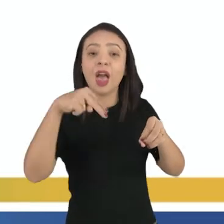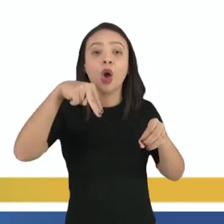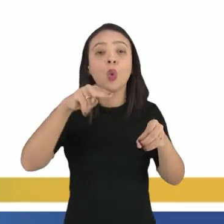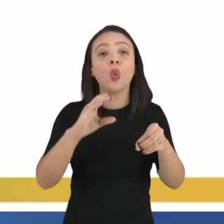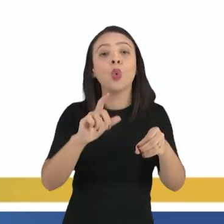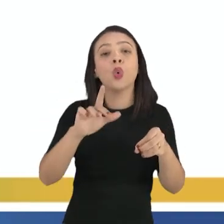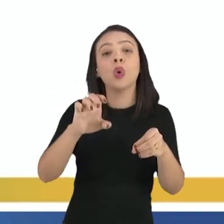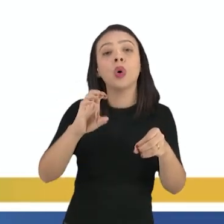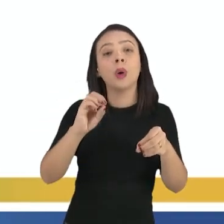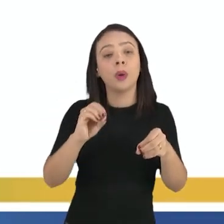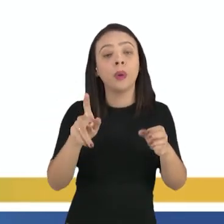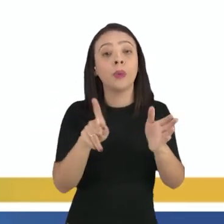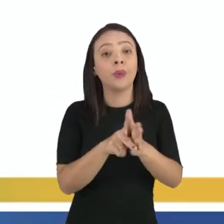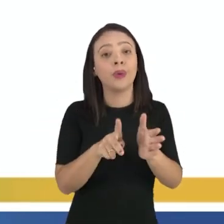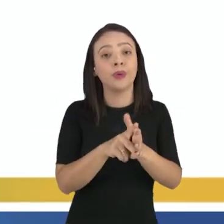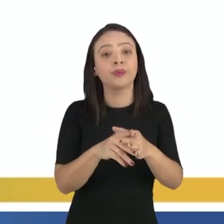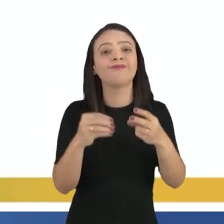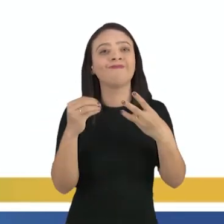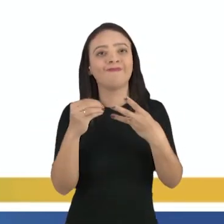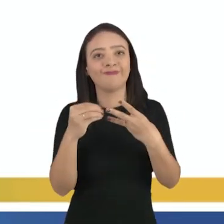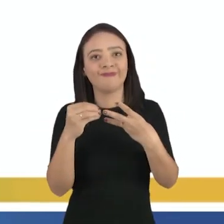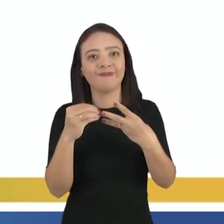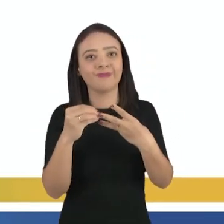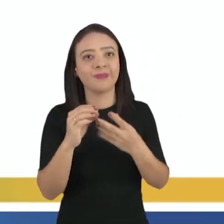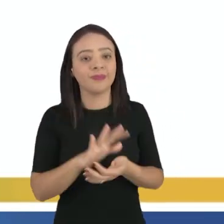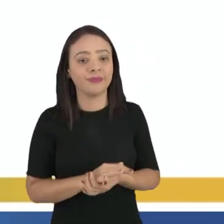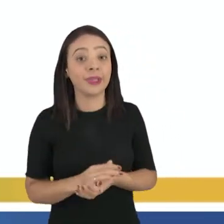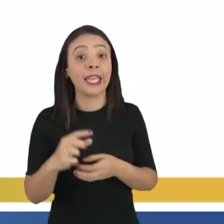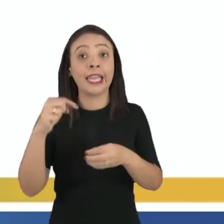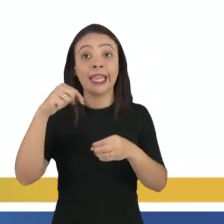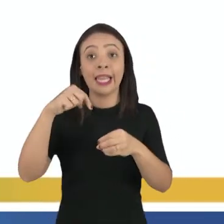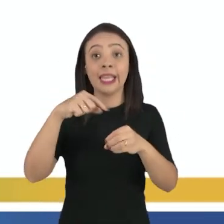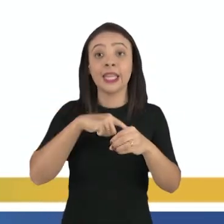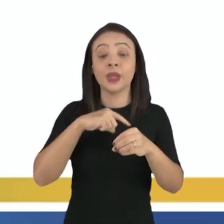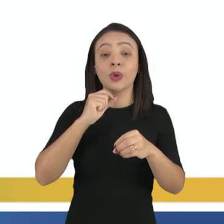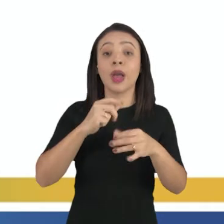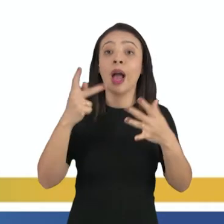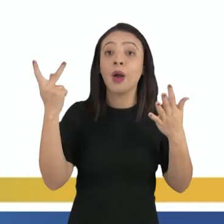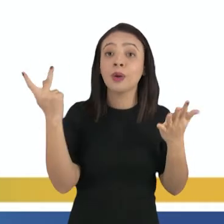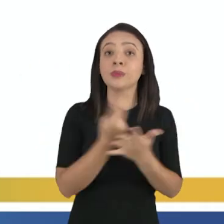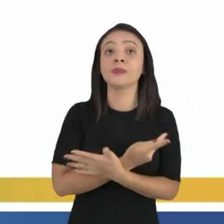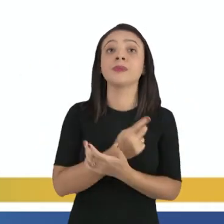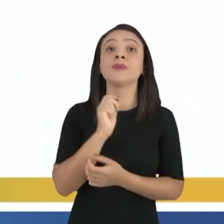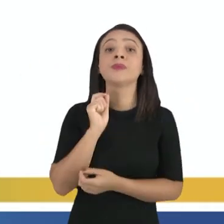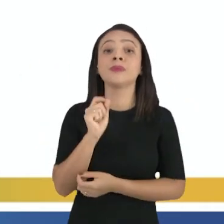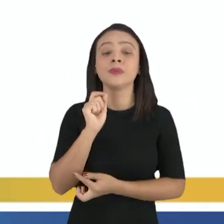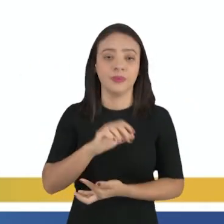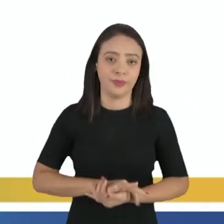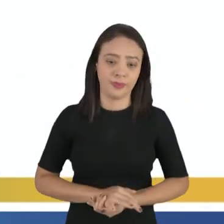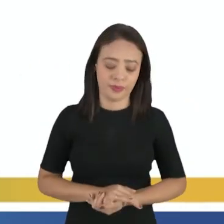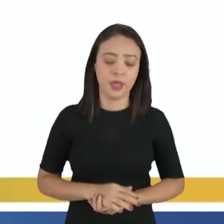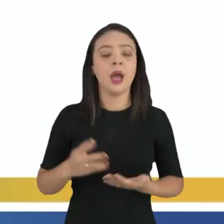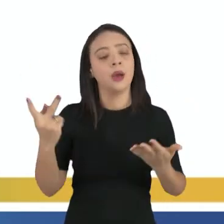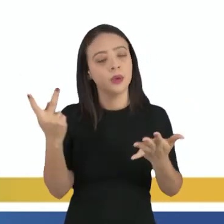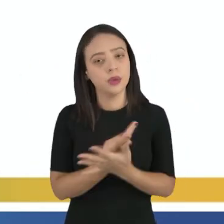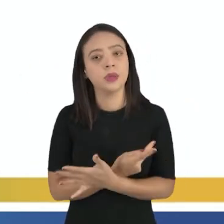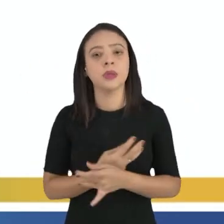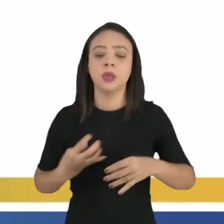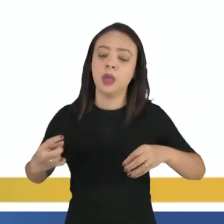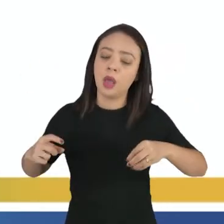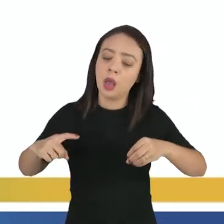chega até o núcleo do ovócito. E nesse núcleo acontece, então, o quê? A fusão